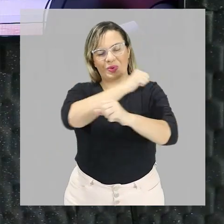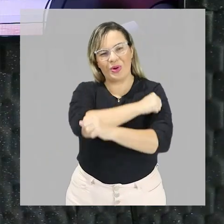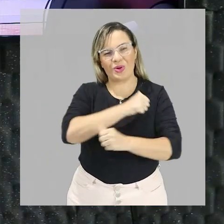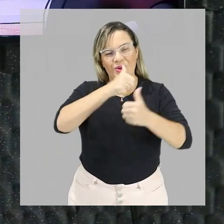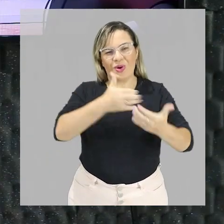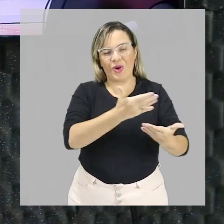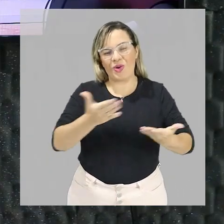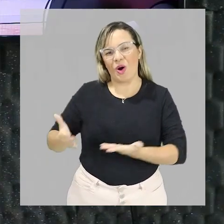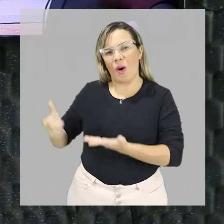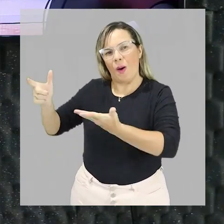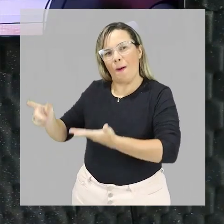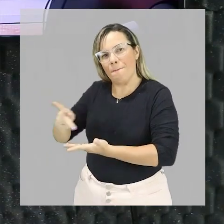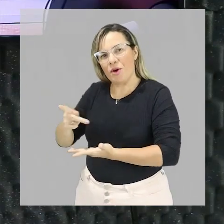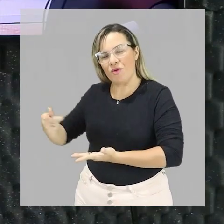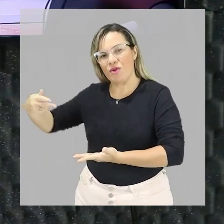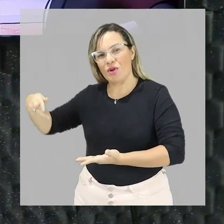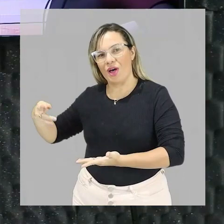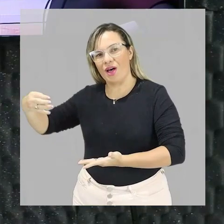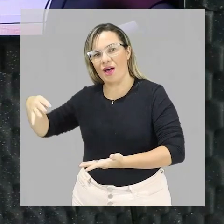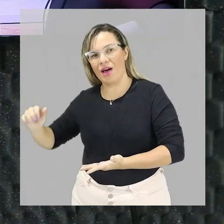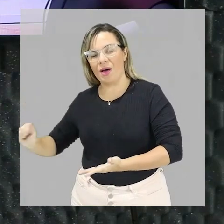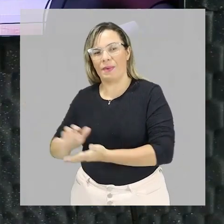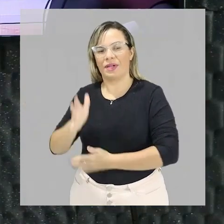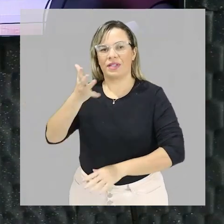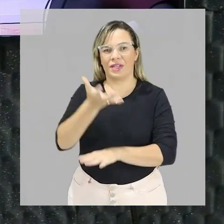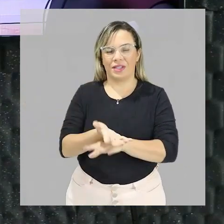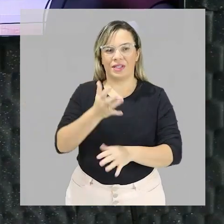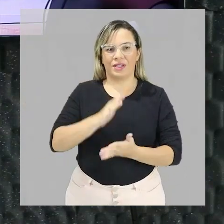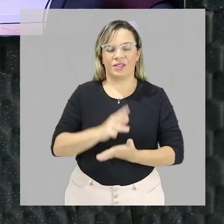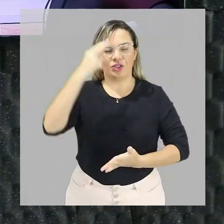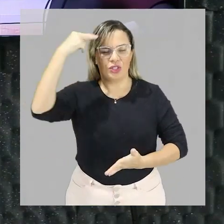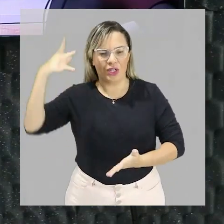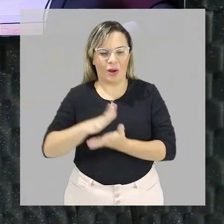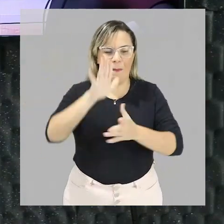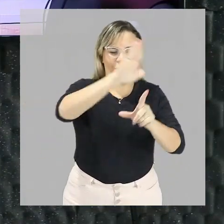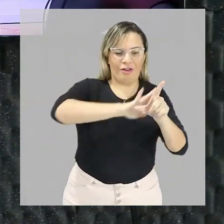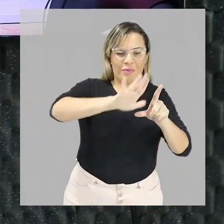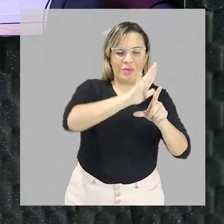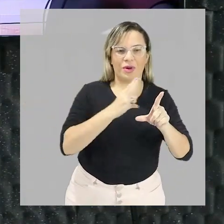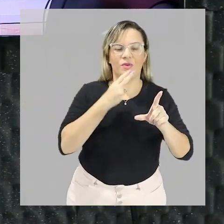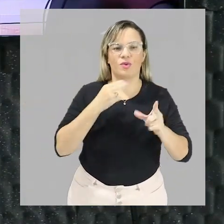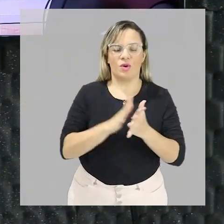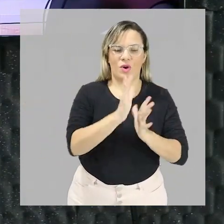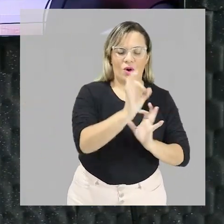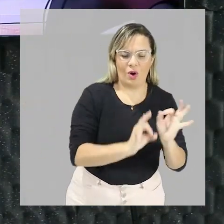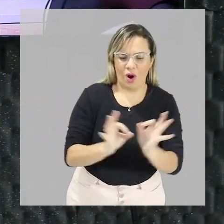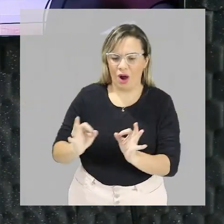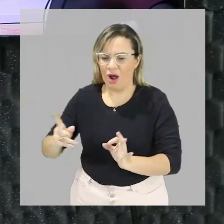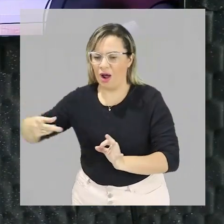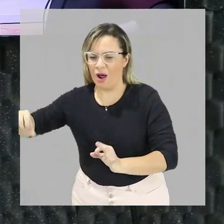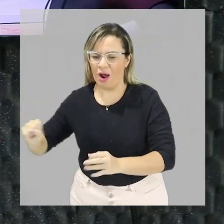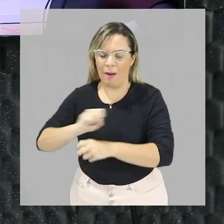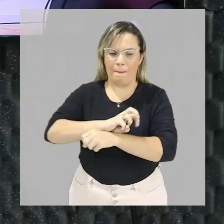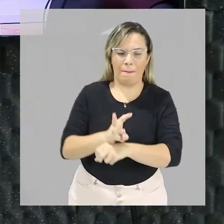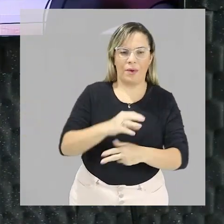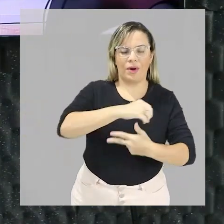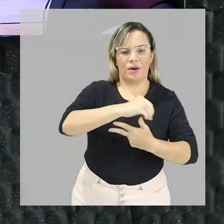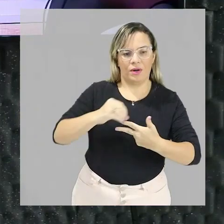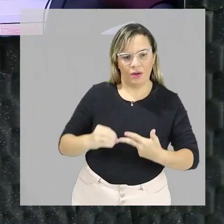aí, pessoal, tudo bem? Professor Paulo Gereba de História, a plataforma Gonçalves Dias, preparatório Pais UEMA,